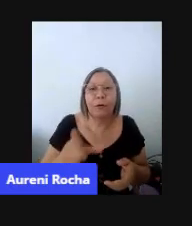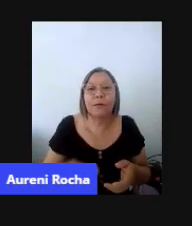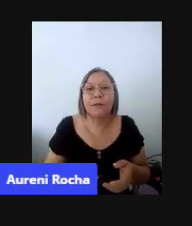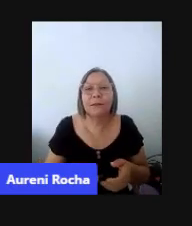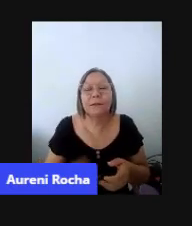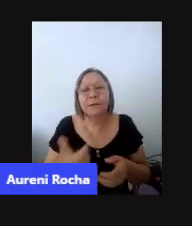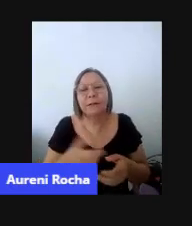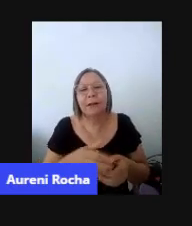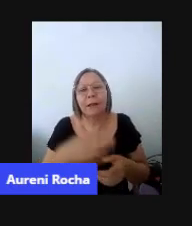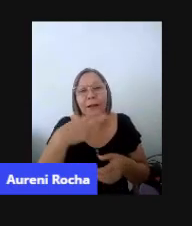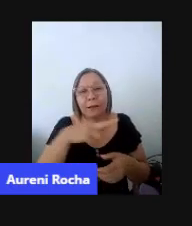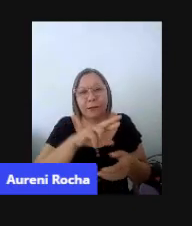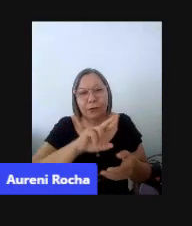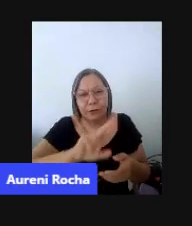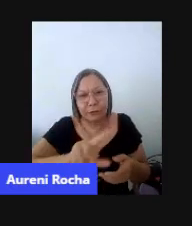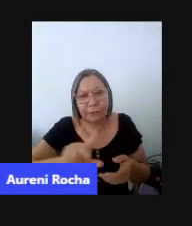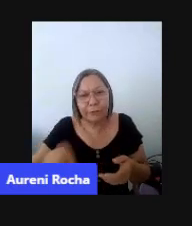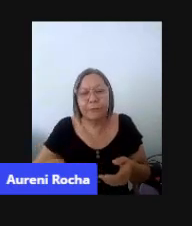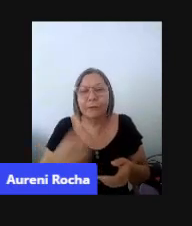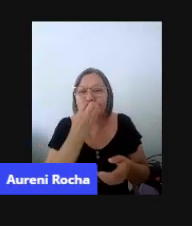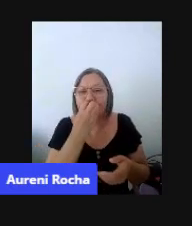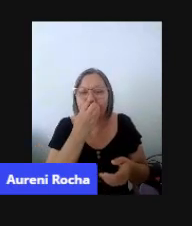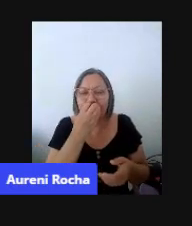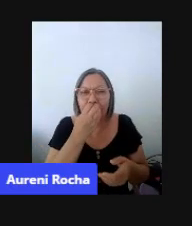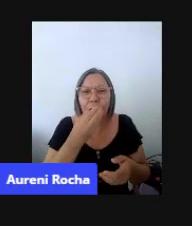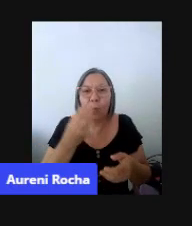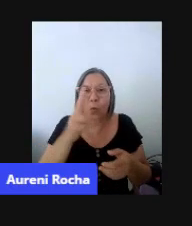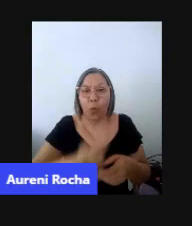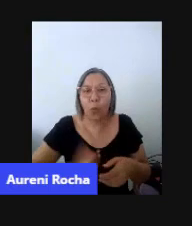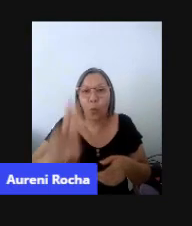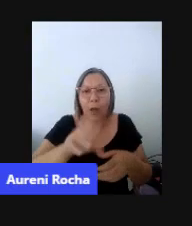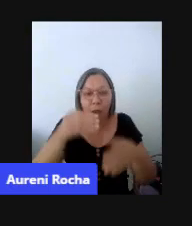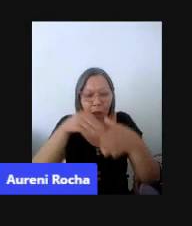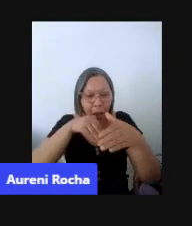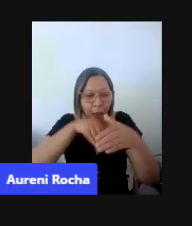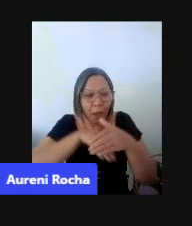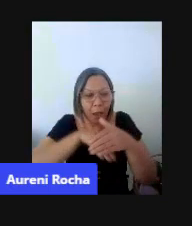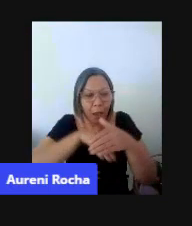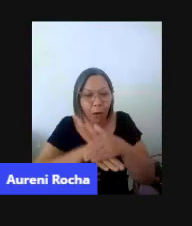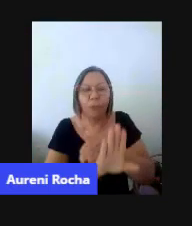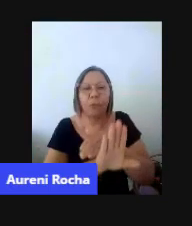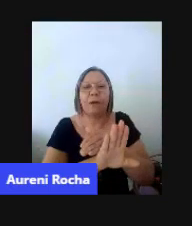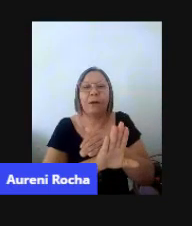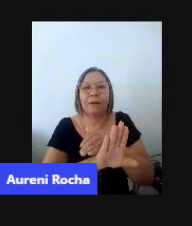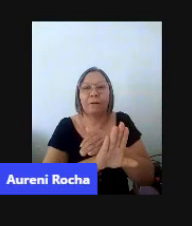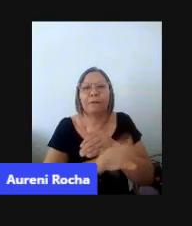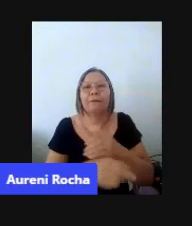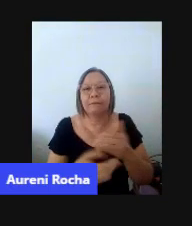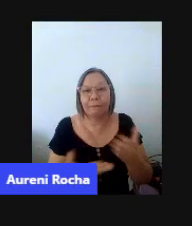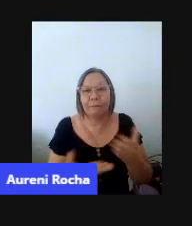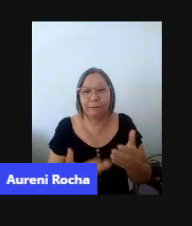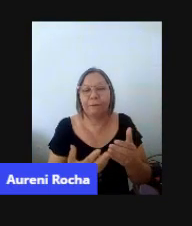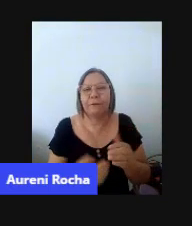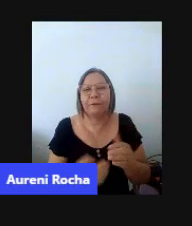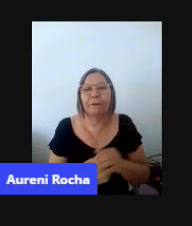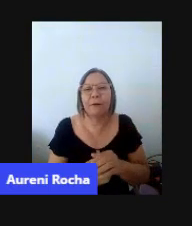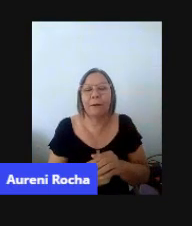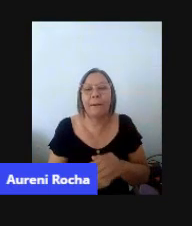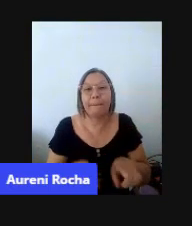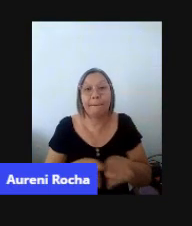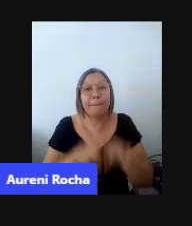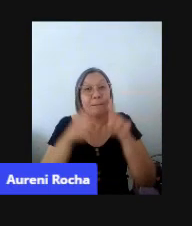Canastra. Porque a gente vai vamos descobrir isso muito mais tarde, mas o Tatu Canastra, ele cava, em